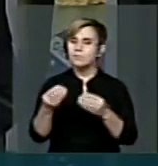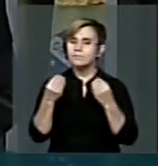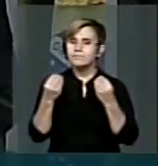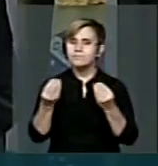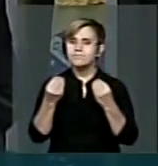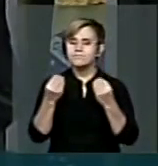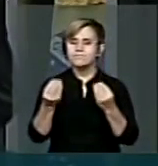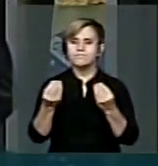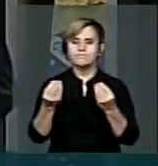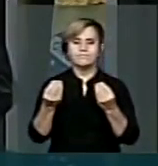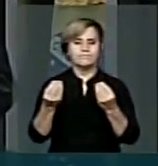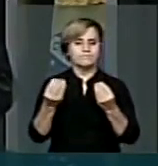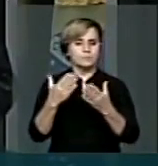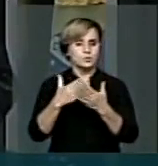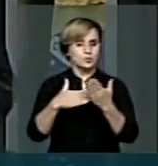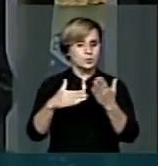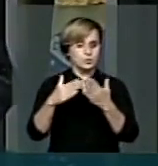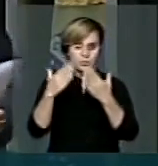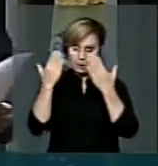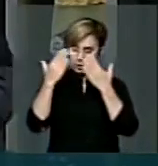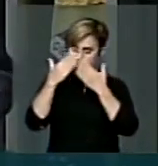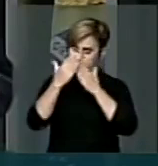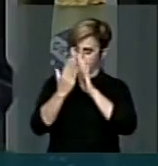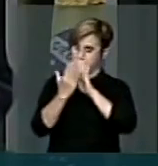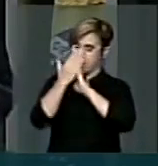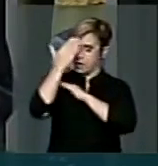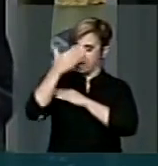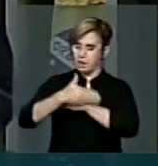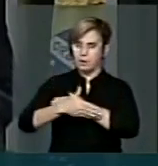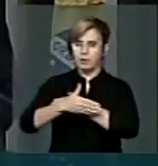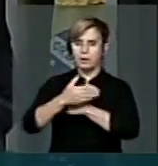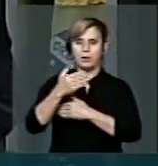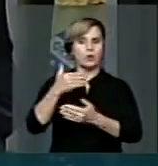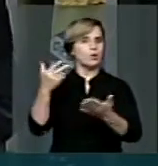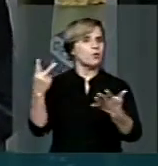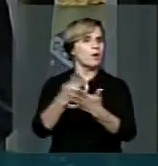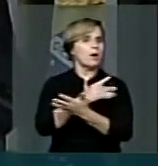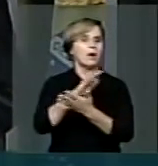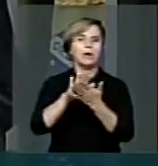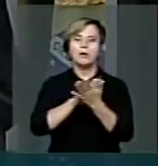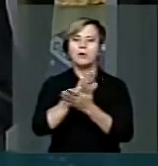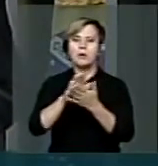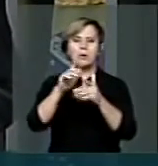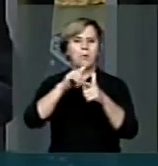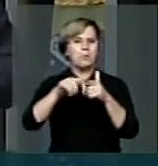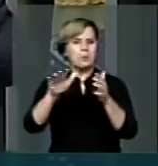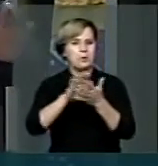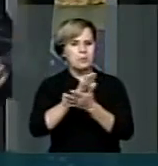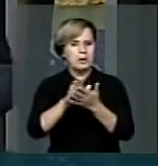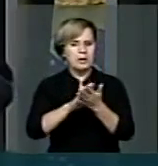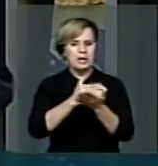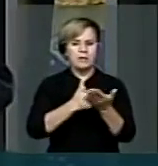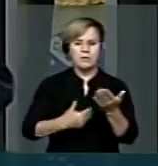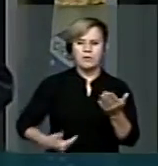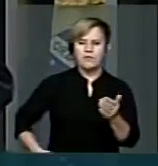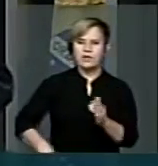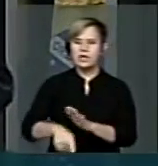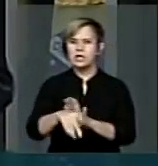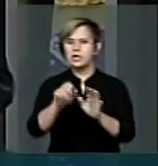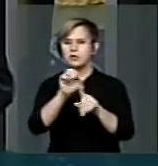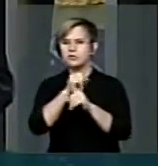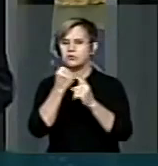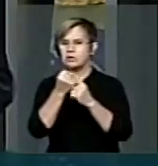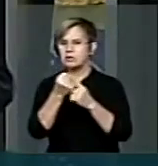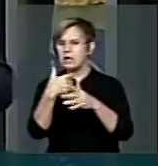nós e praticamente não acontece nenhuma repercussão no país, nenhuma crise no governo, nenhuma comoção na sociedade